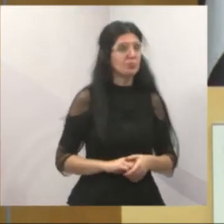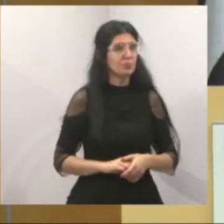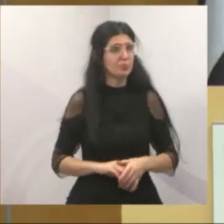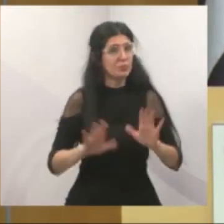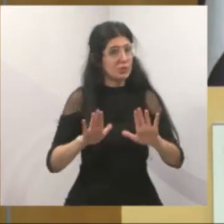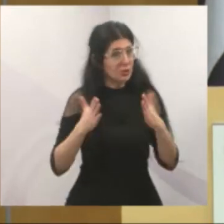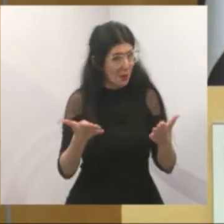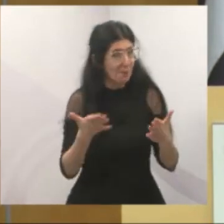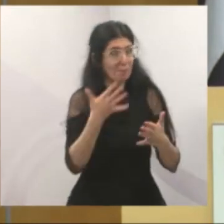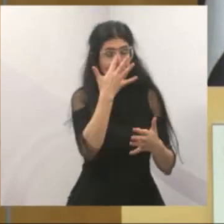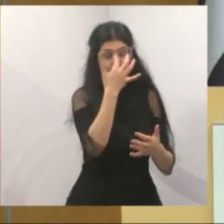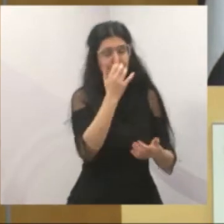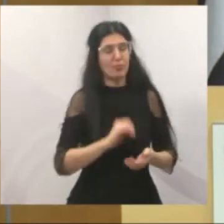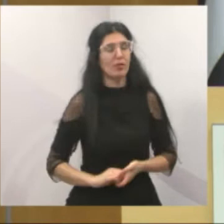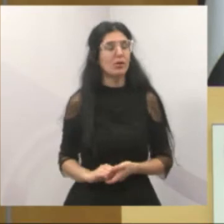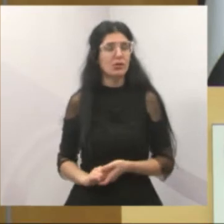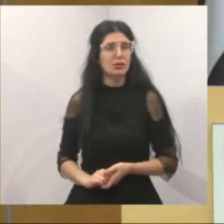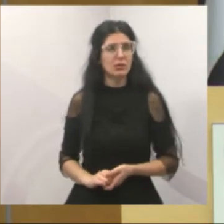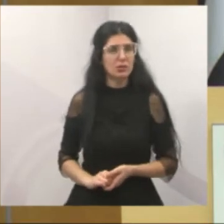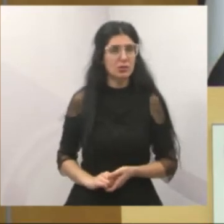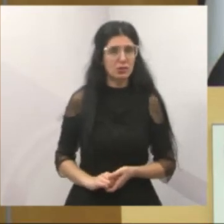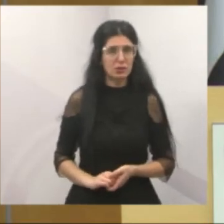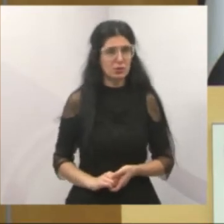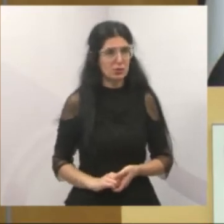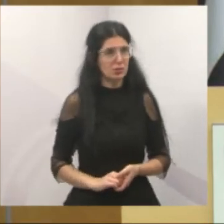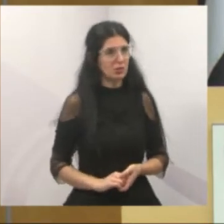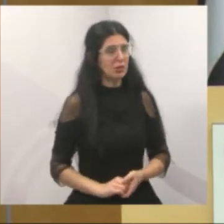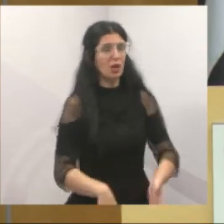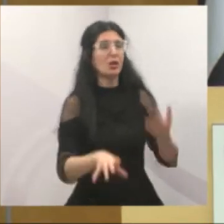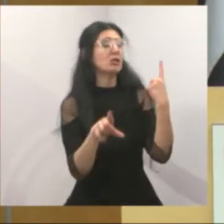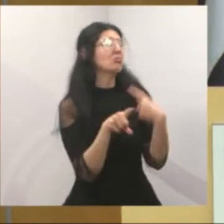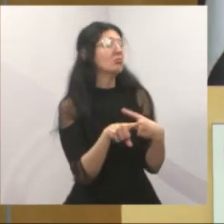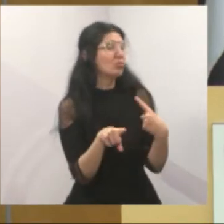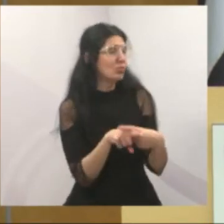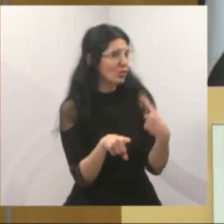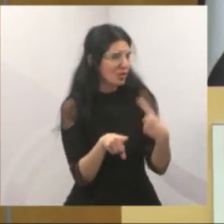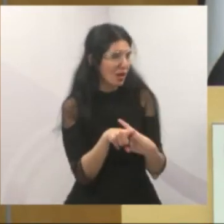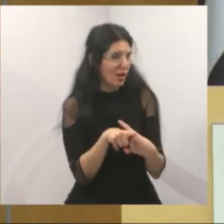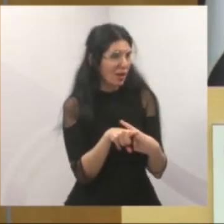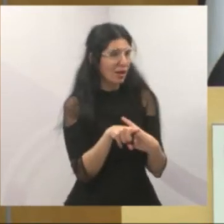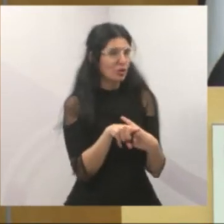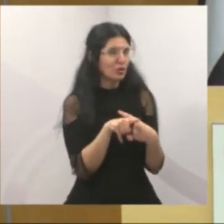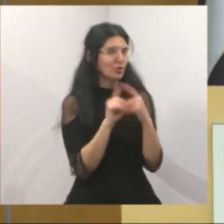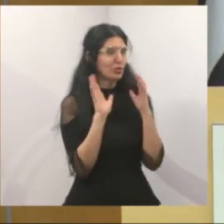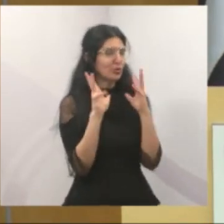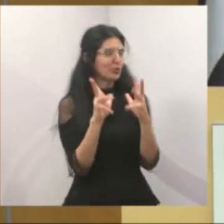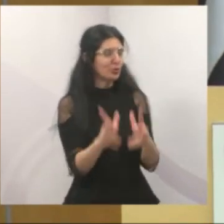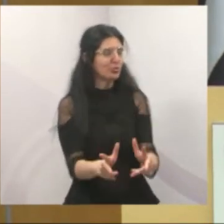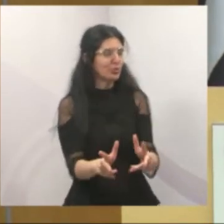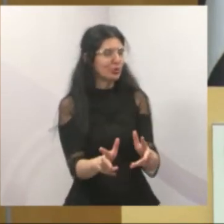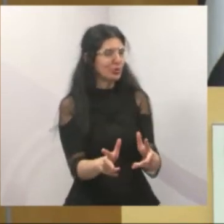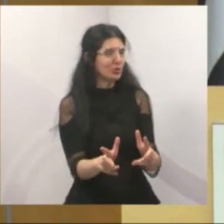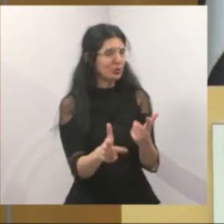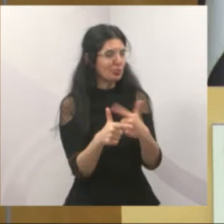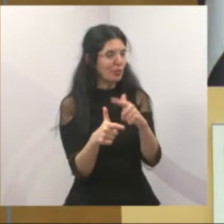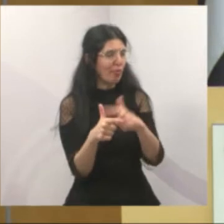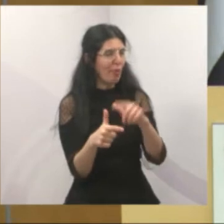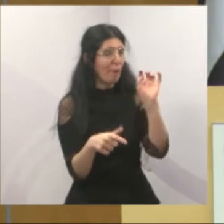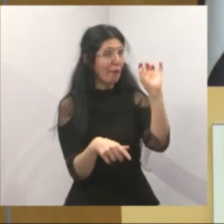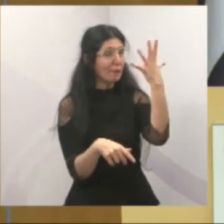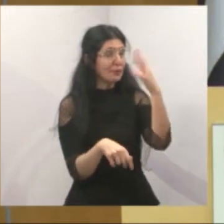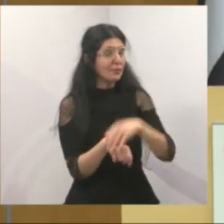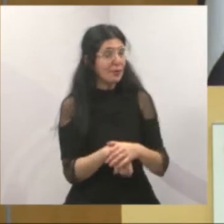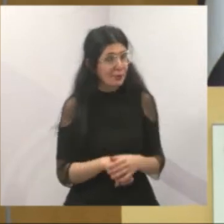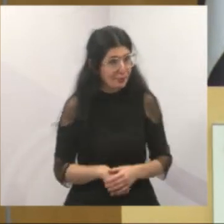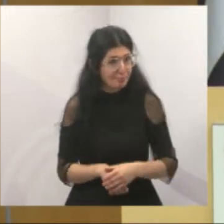A questão é o seguinte, então, por que será que essas coisas estão acontecendo e sendo